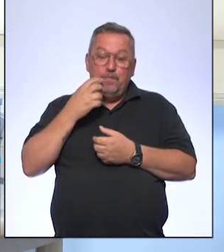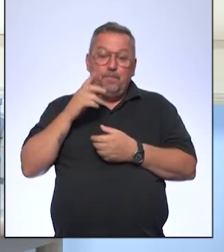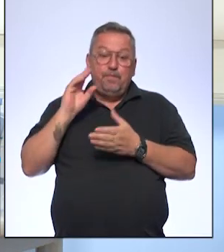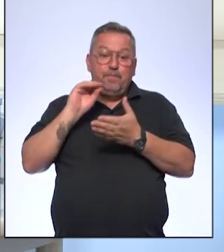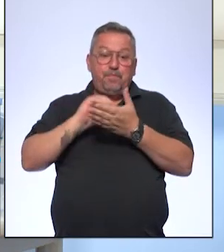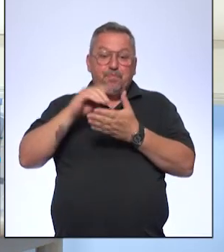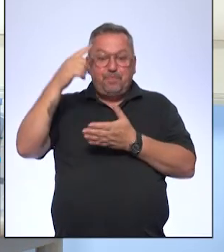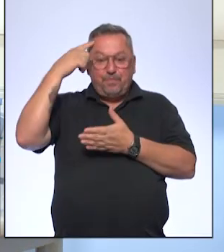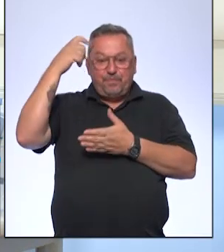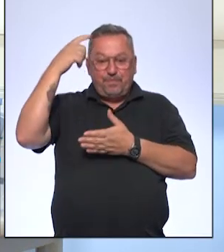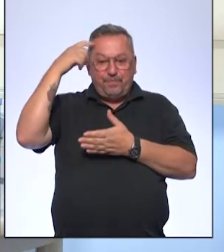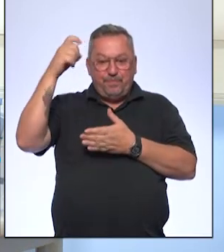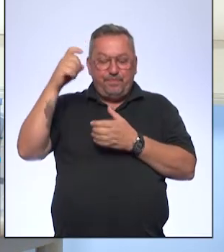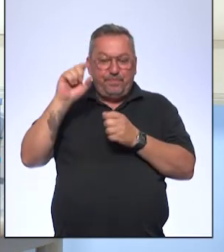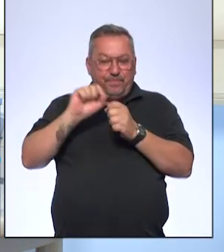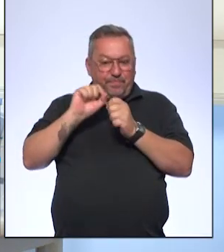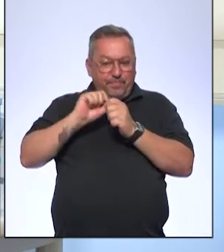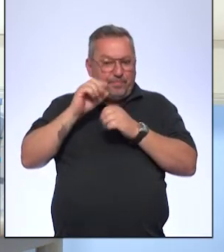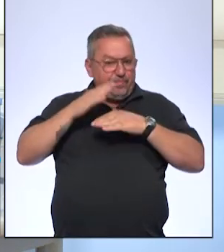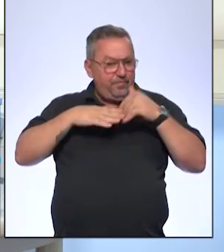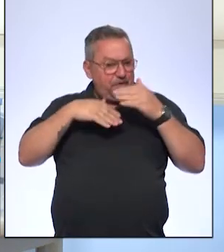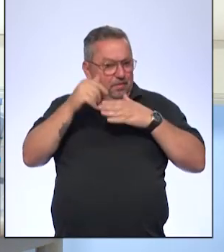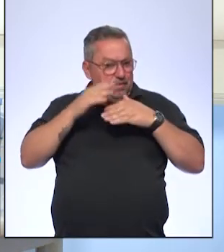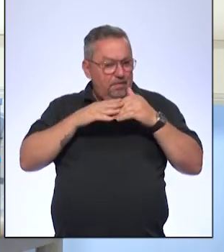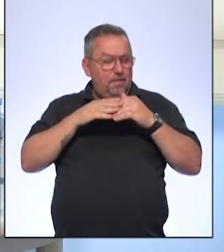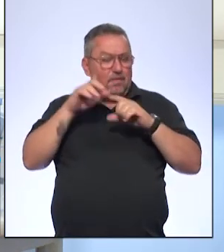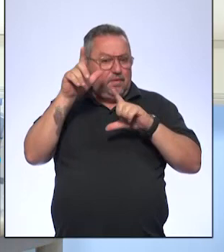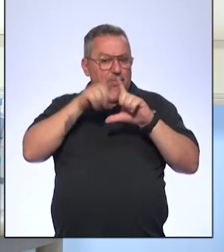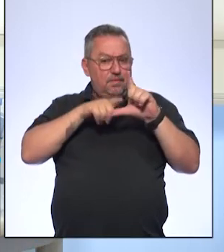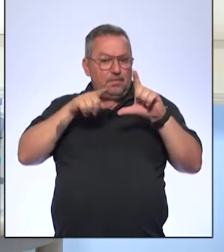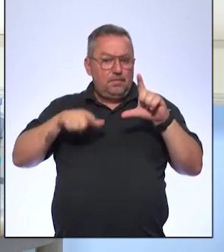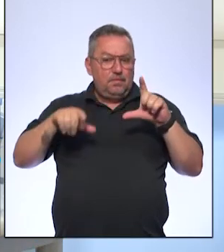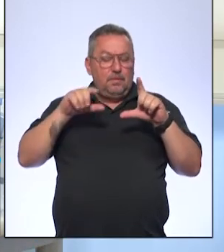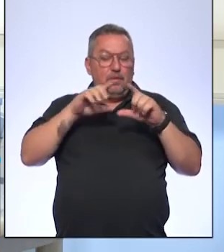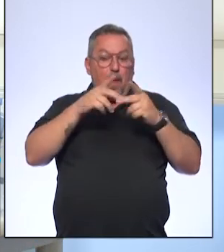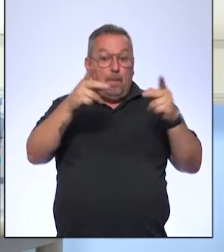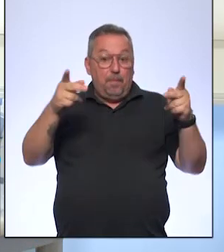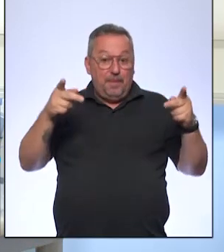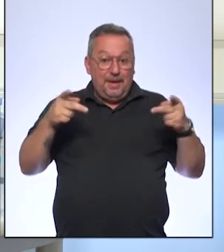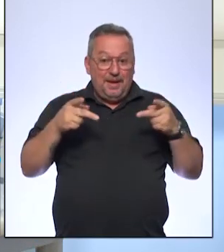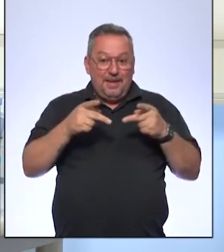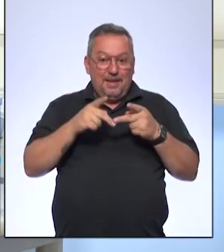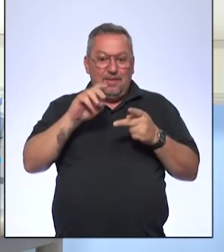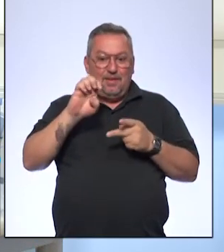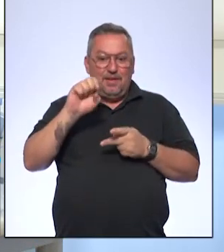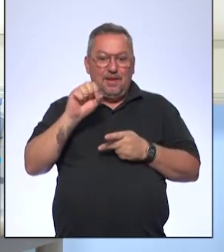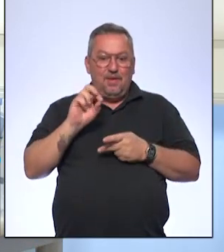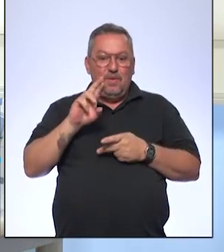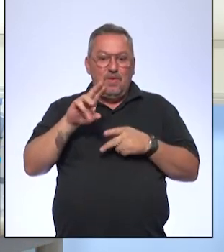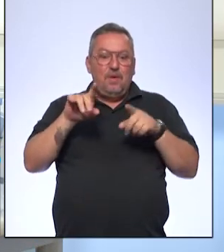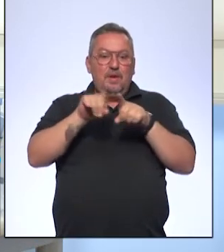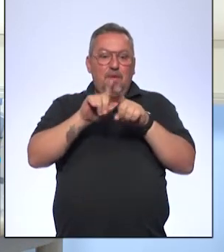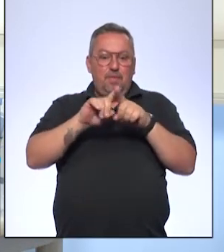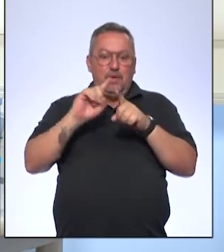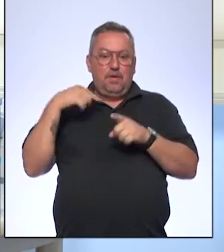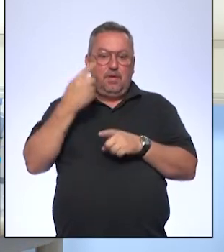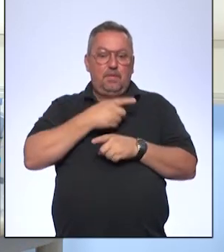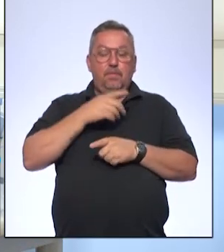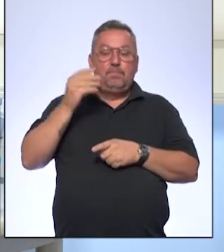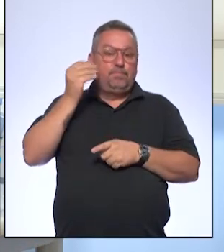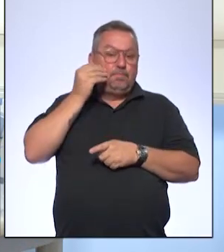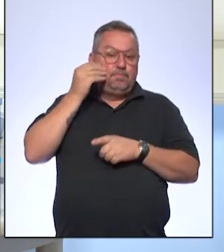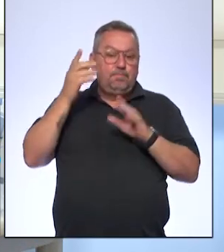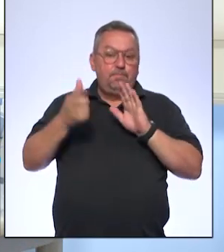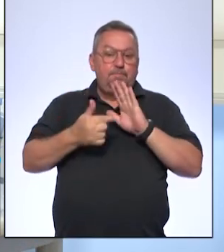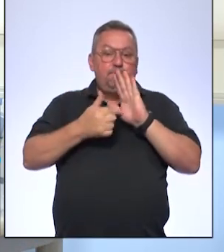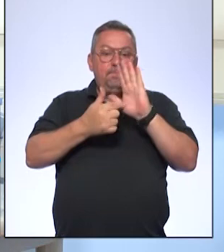aí a ideia da construção do gráfico lá, o de setores, de pizza, né, aquele gráfico circular. Nós vamos tentar